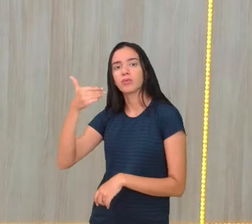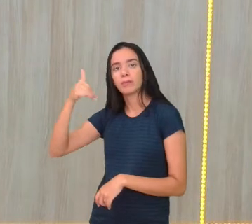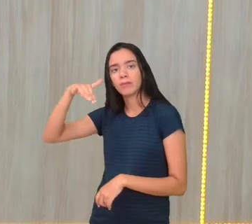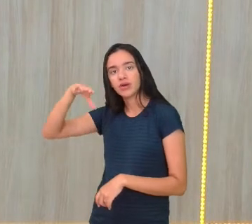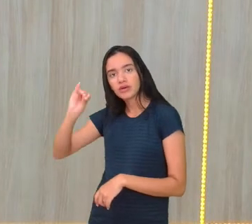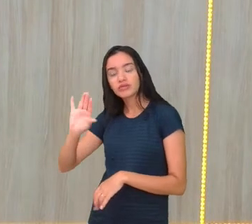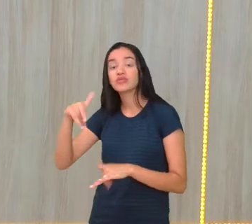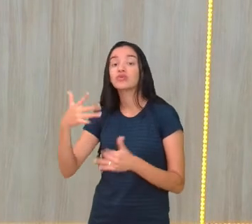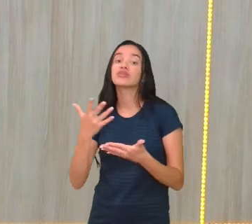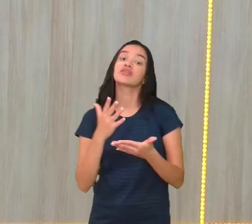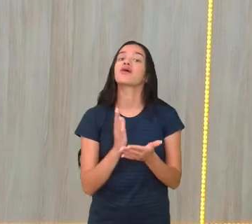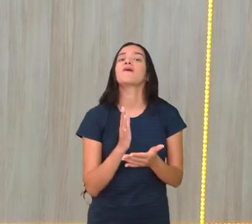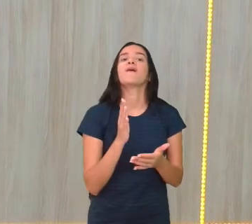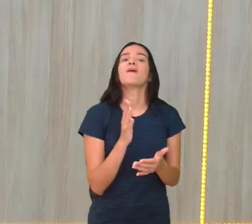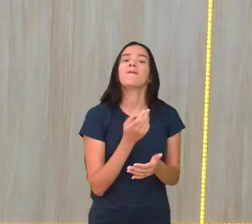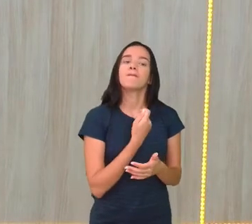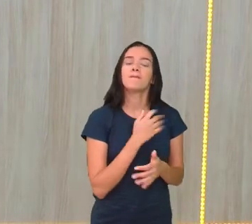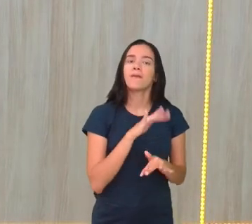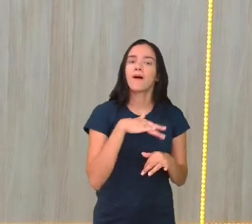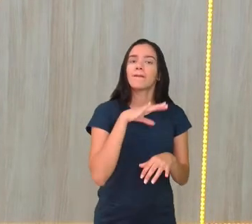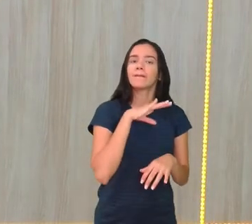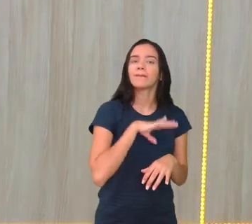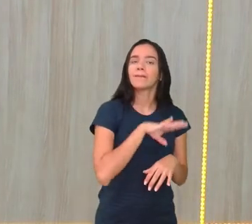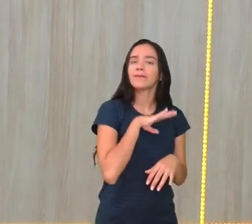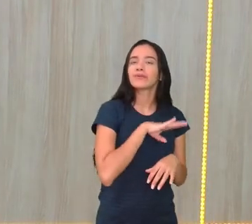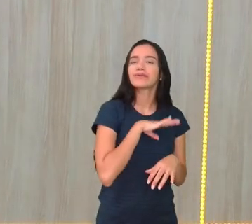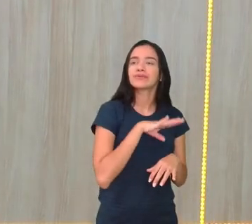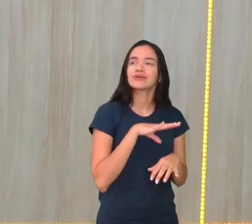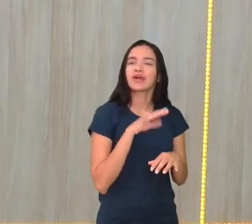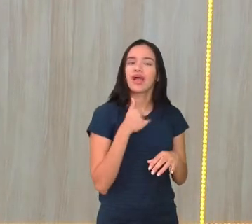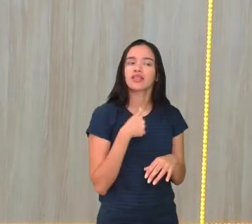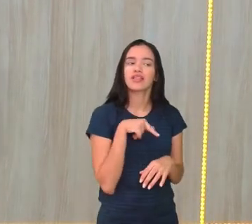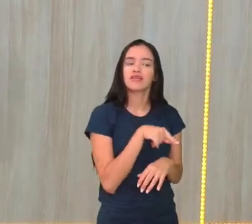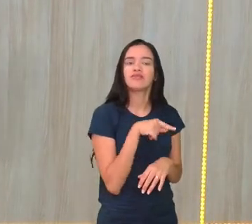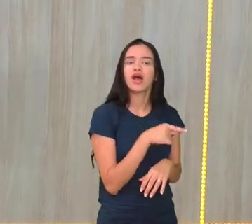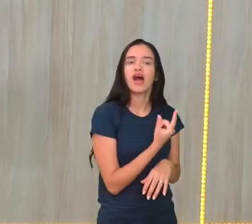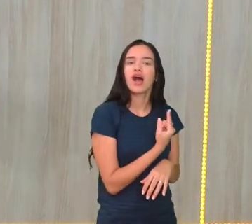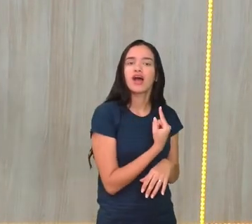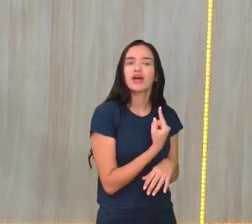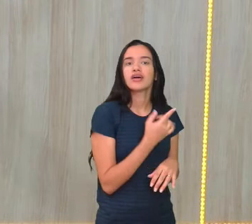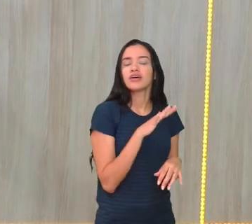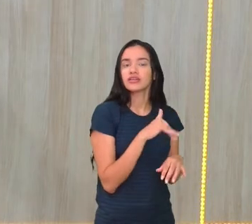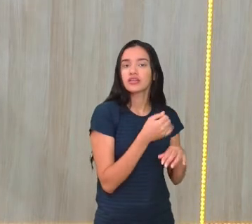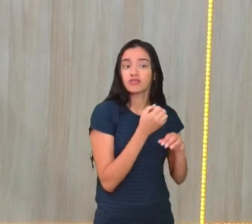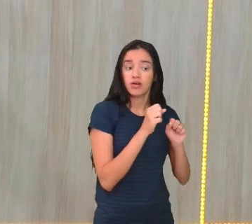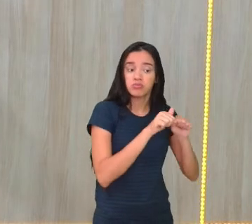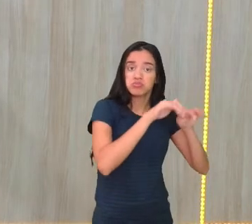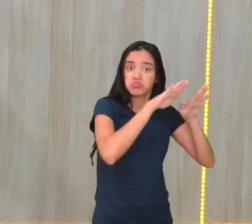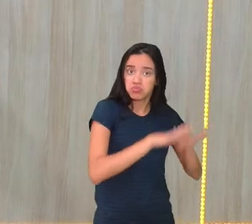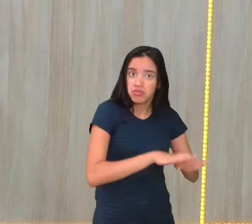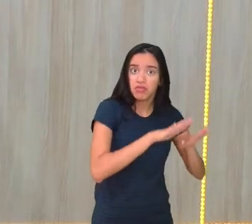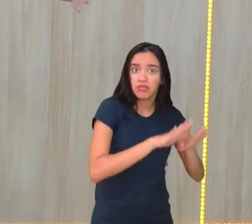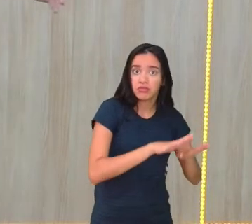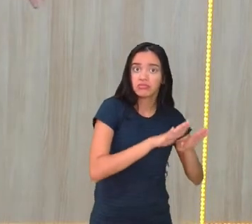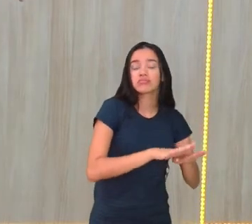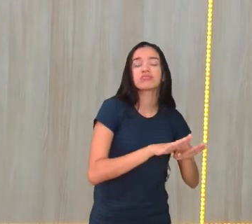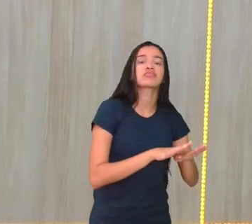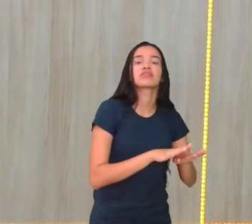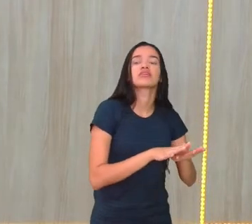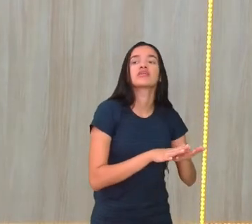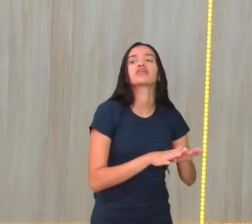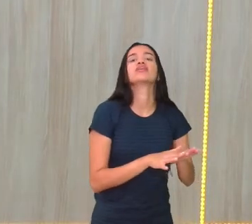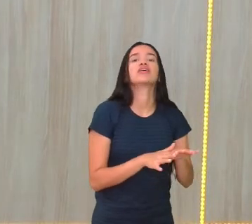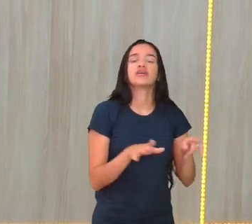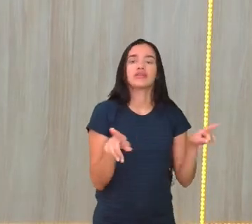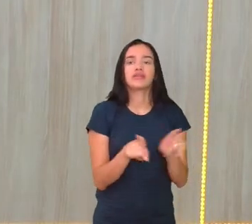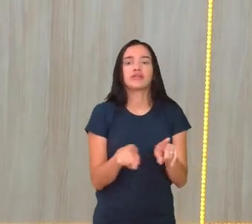estava ali, ó, Já isoladinho direitinho, ali. né? É Como tipo diz. aqui, ó. Tá aqui, ó. De um lado os muçulmanos, do outro